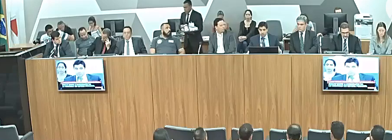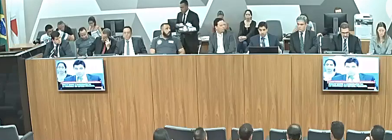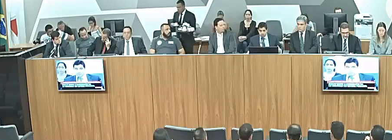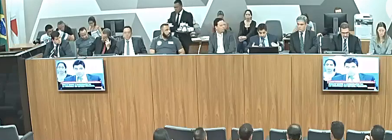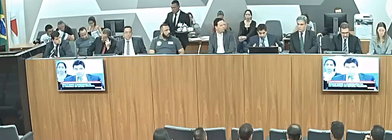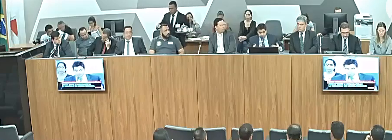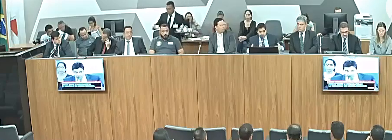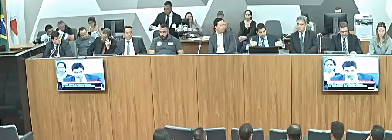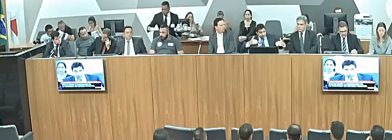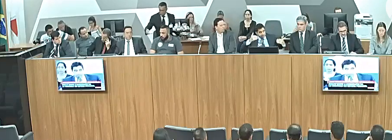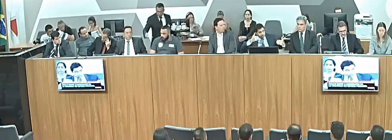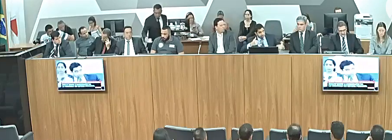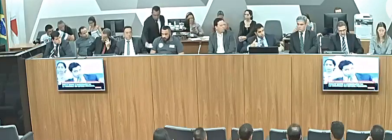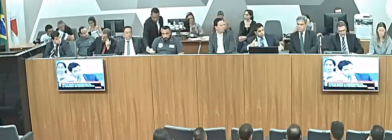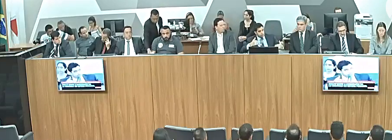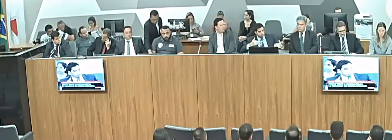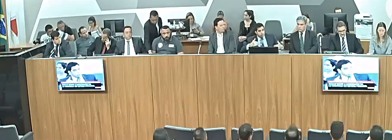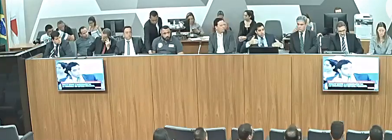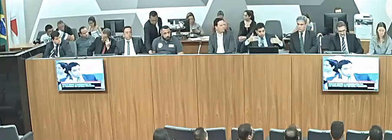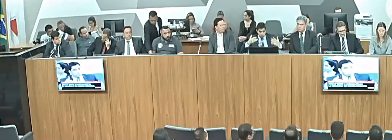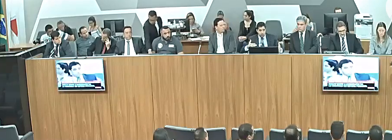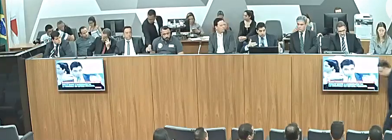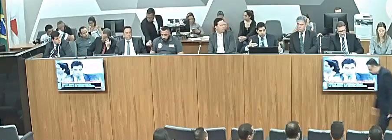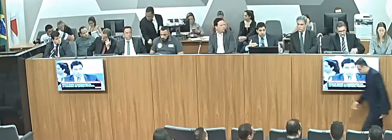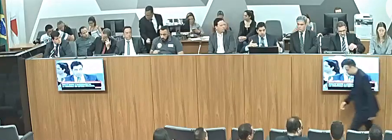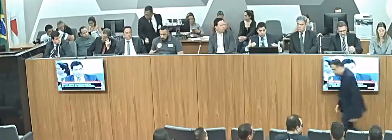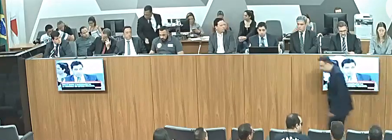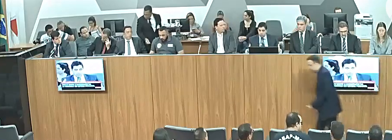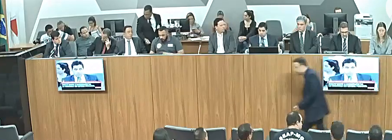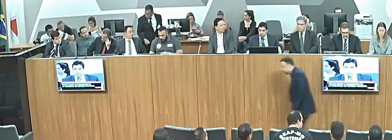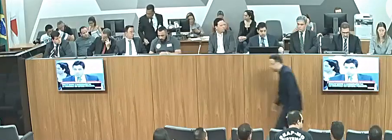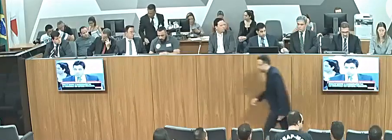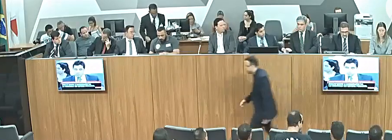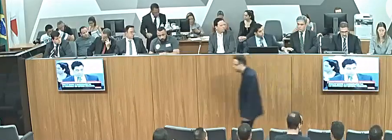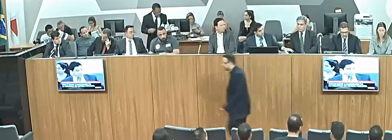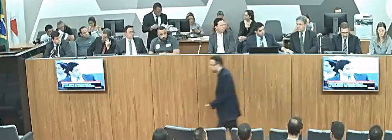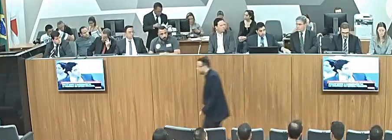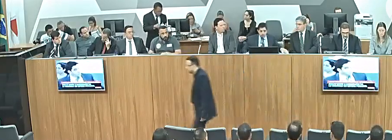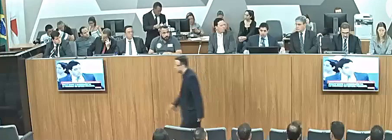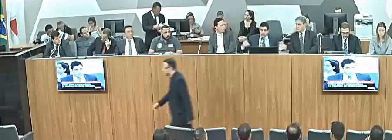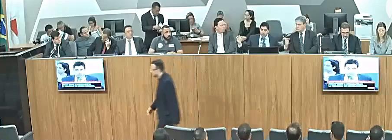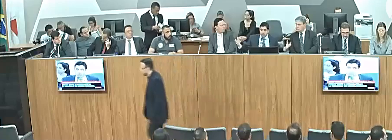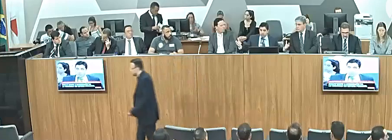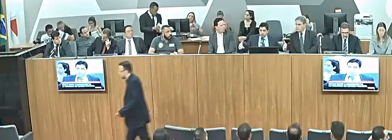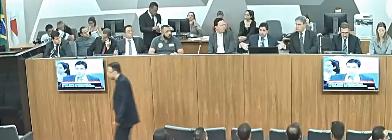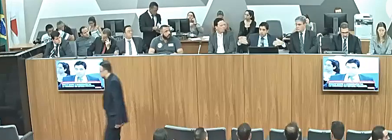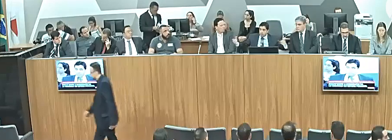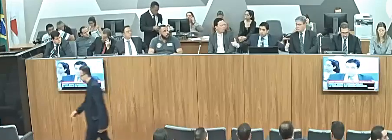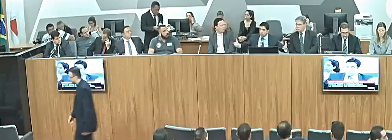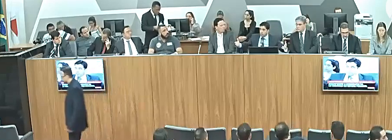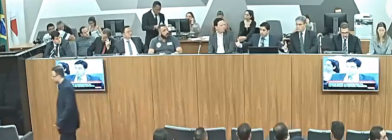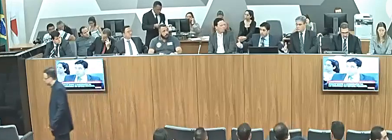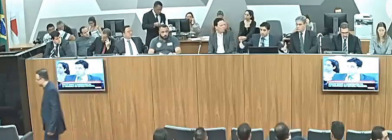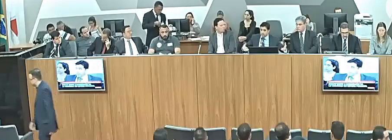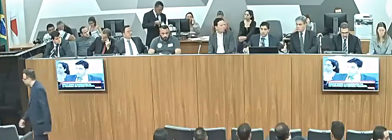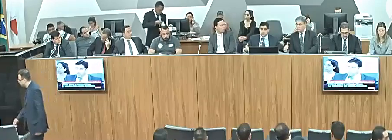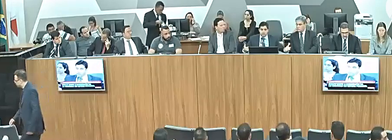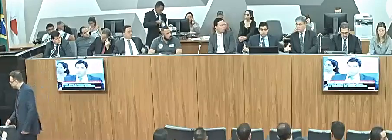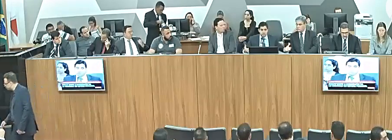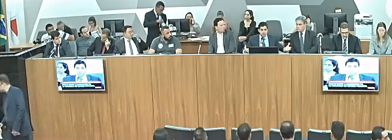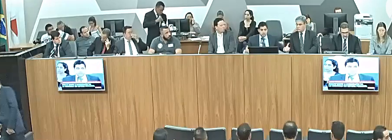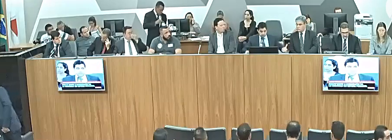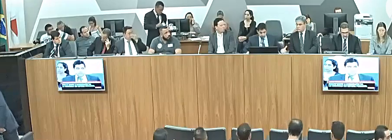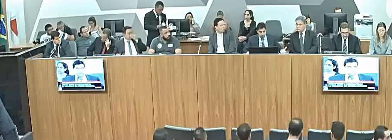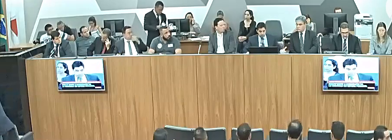pra fazer esse exercício de ouvir as sugestões relacionadas à não teve um bem contribuiu com nada